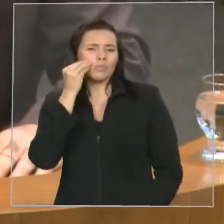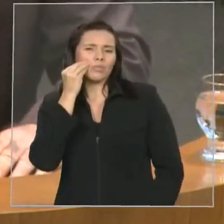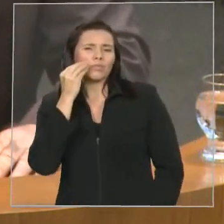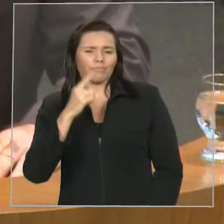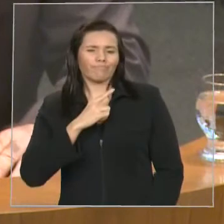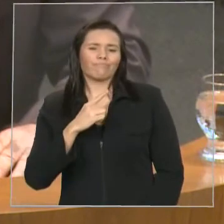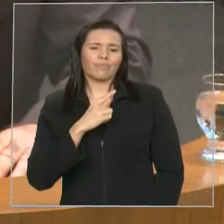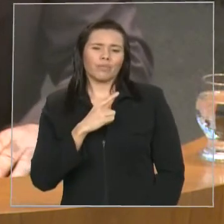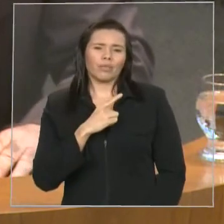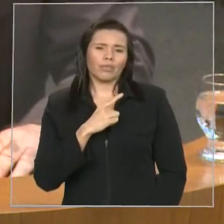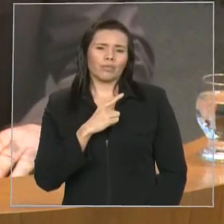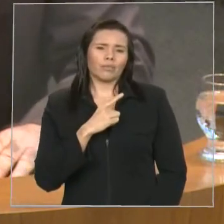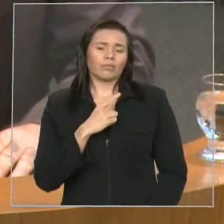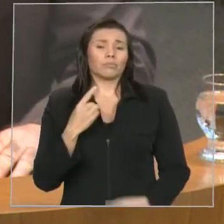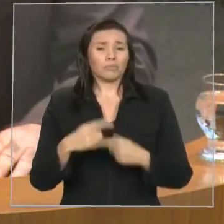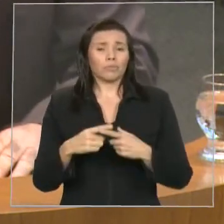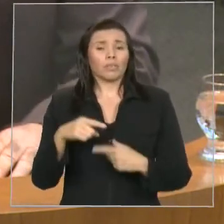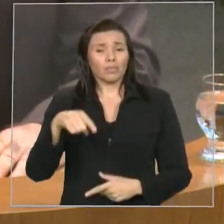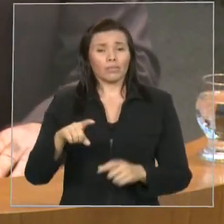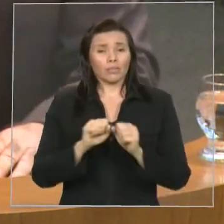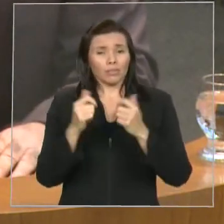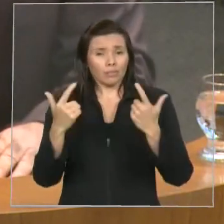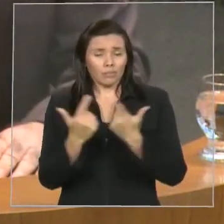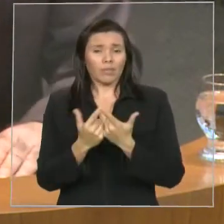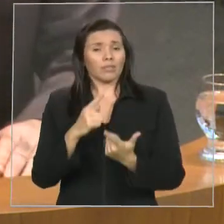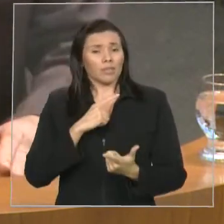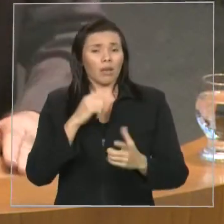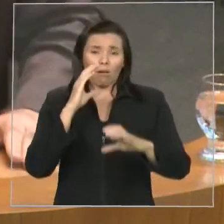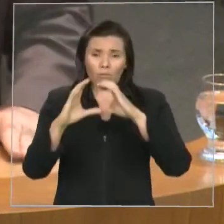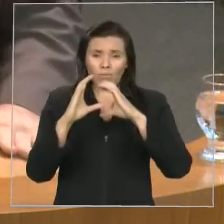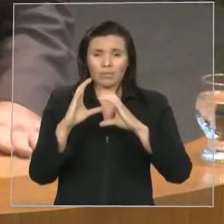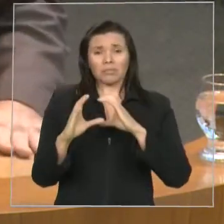de comunicação desta casa.